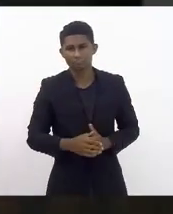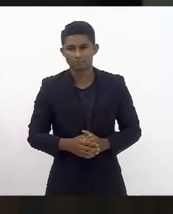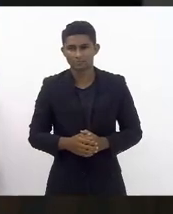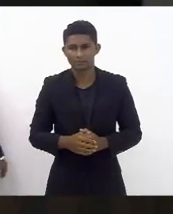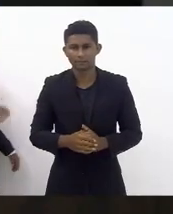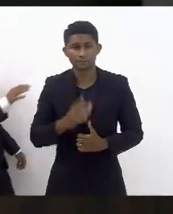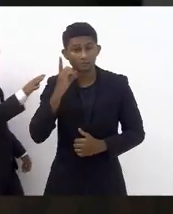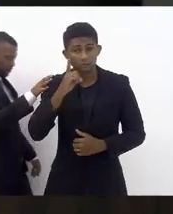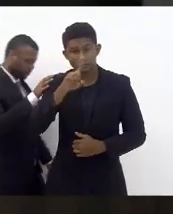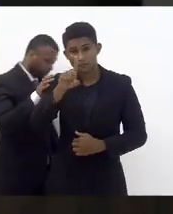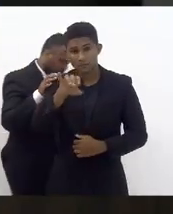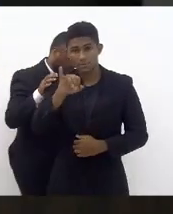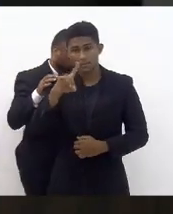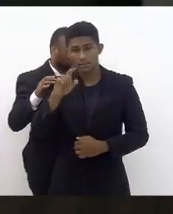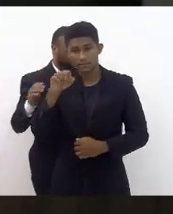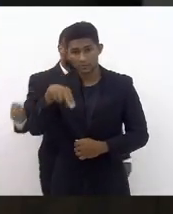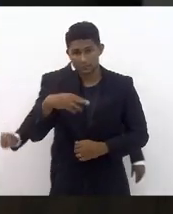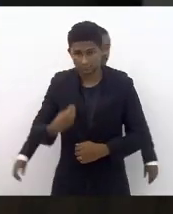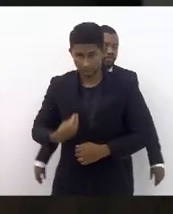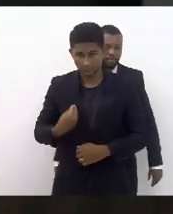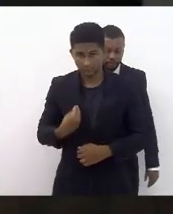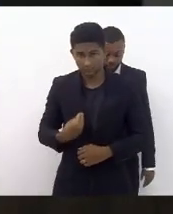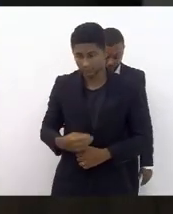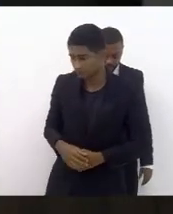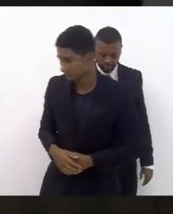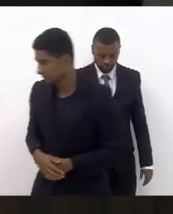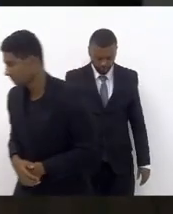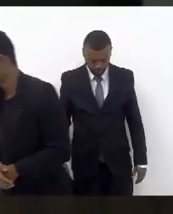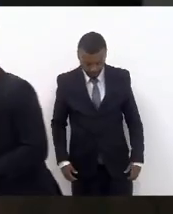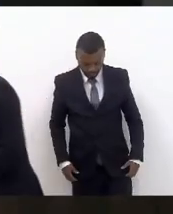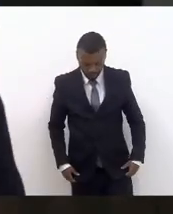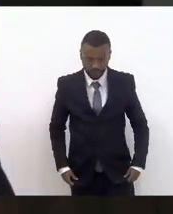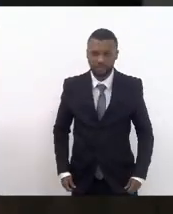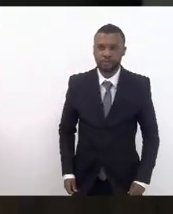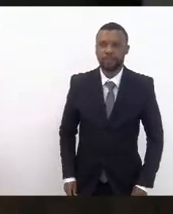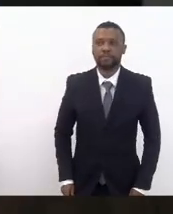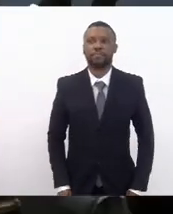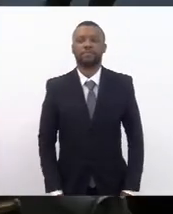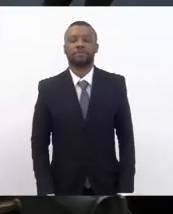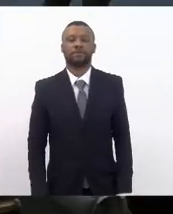Deputada Zeidan. Deputada Zeidan.